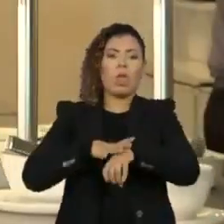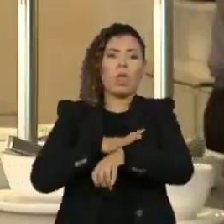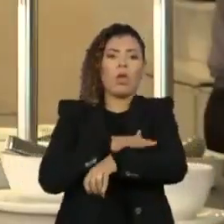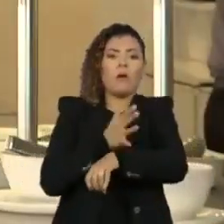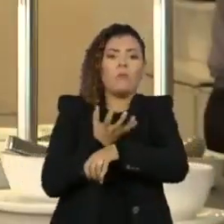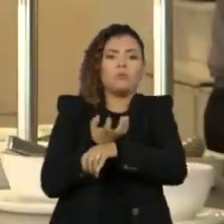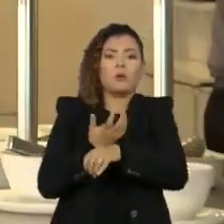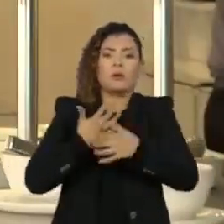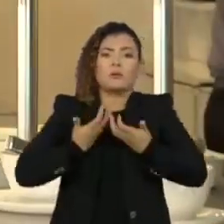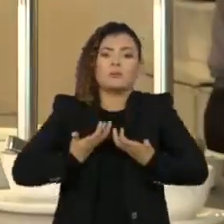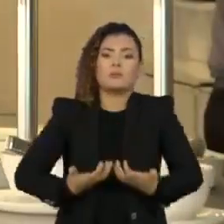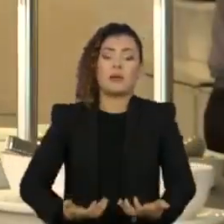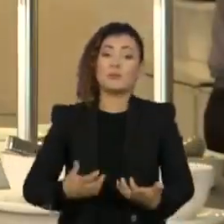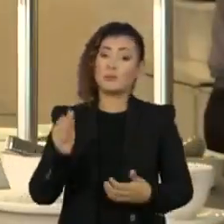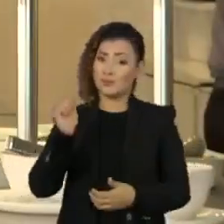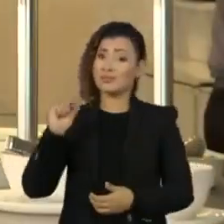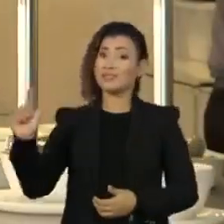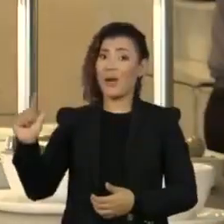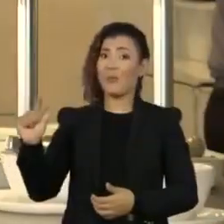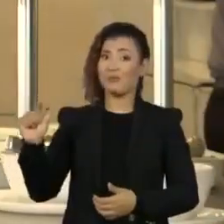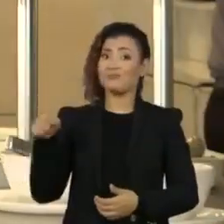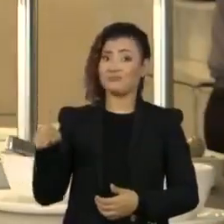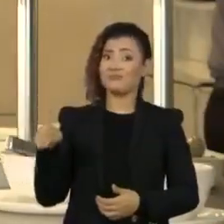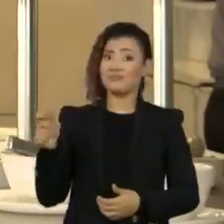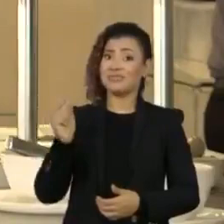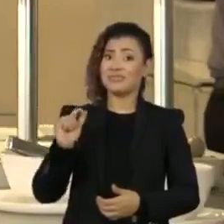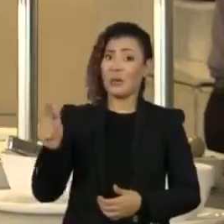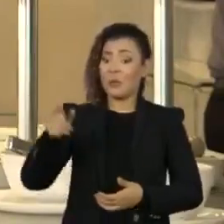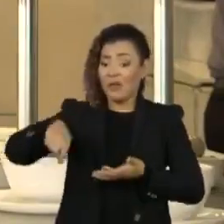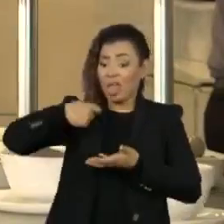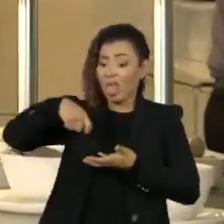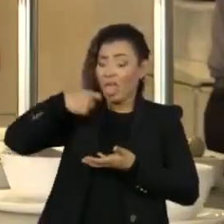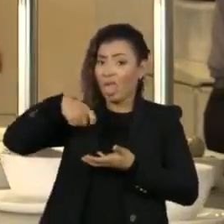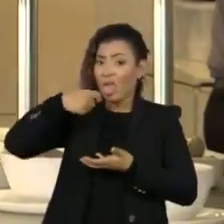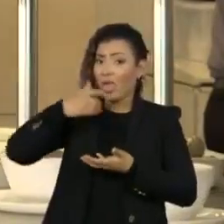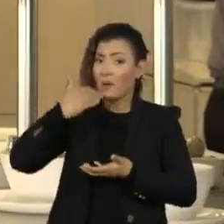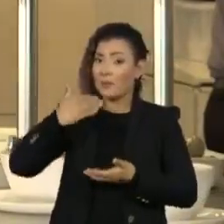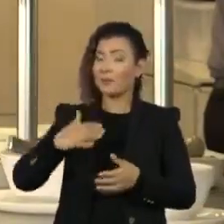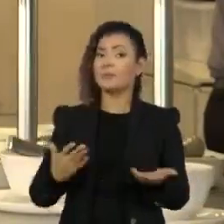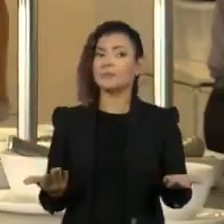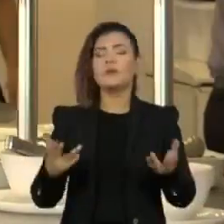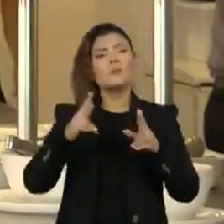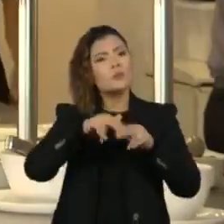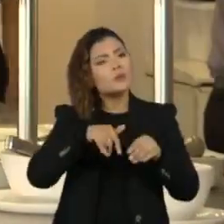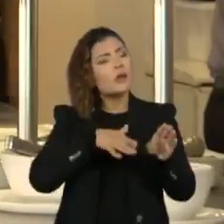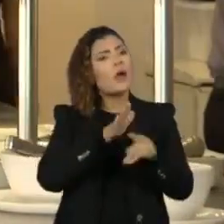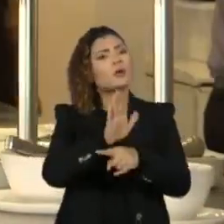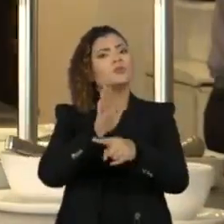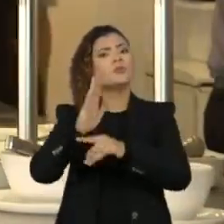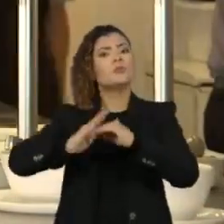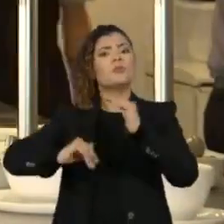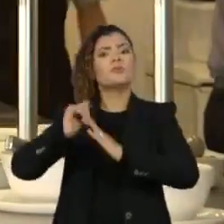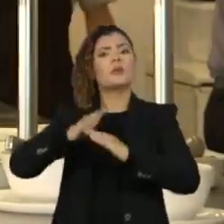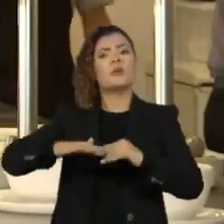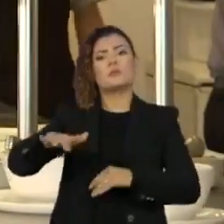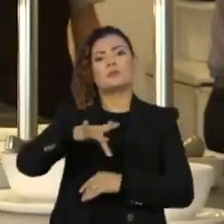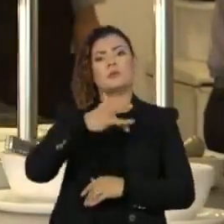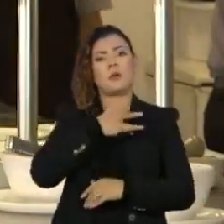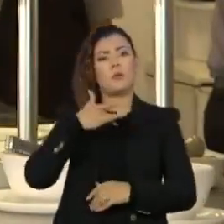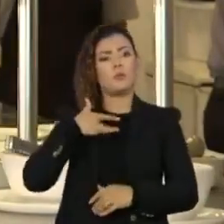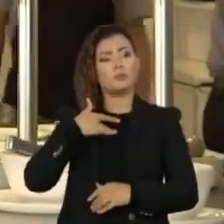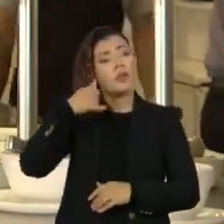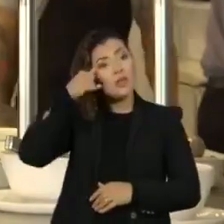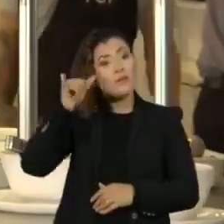além do normal, tudo isso pode ter relação com aquilo que você coloca no prato. O ideal é buscar ajuda de um profissional da saúde para ter